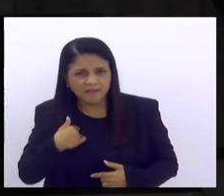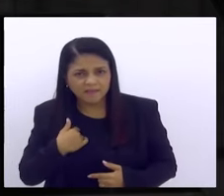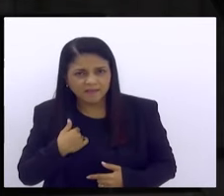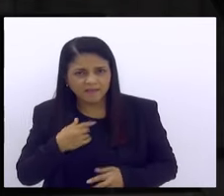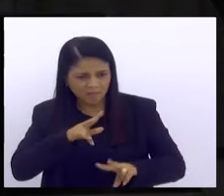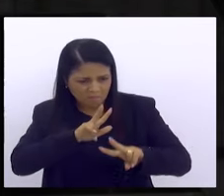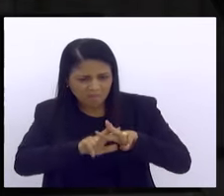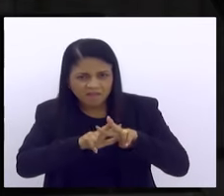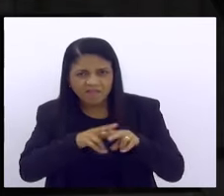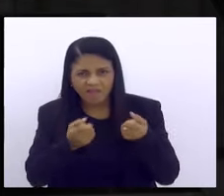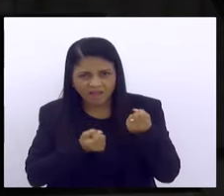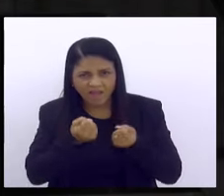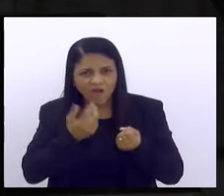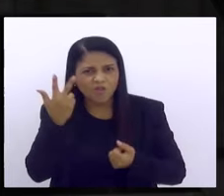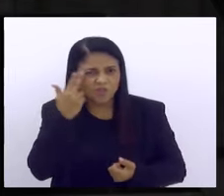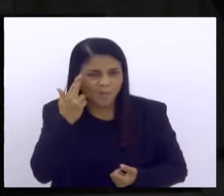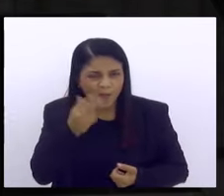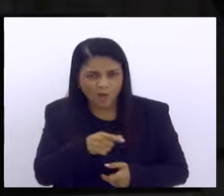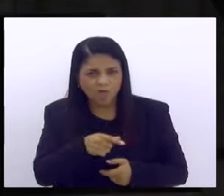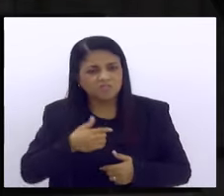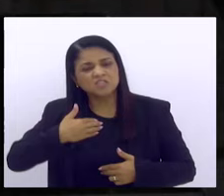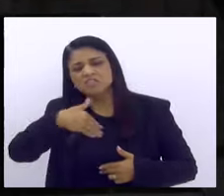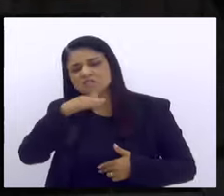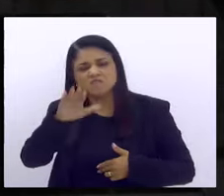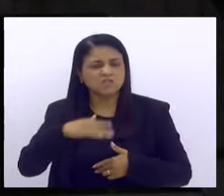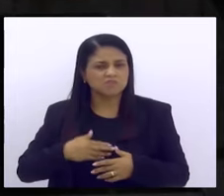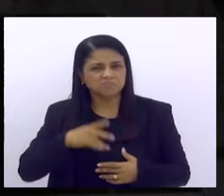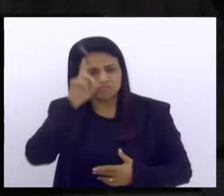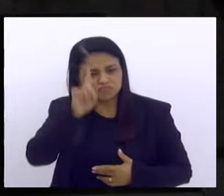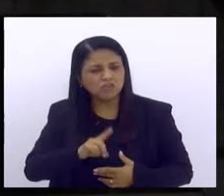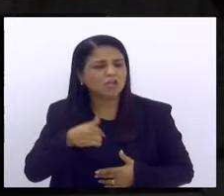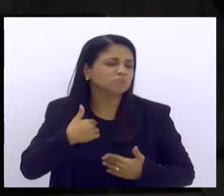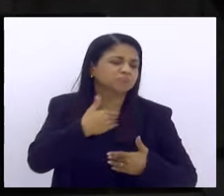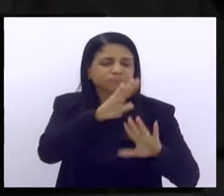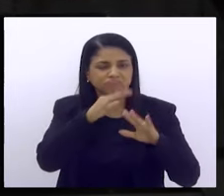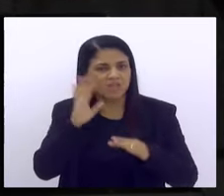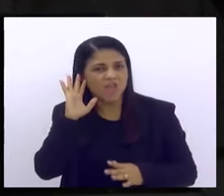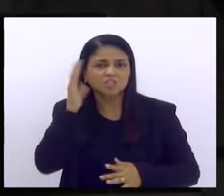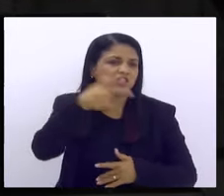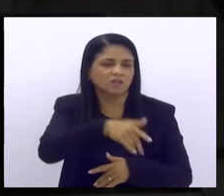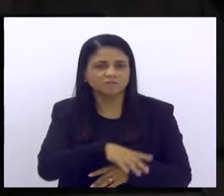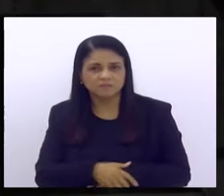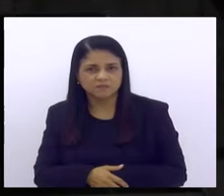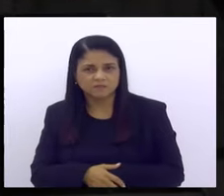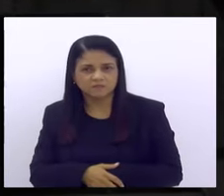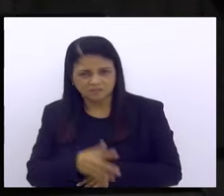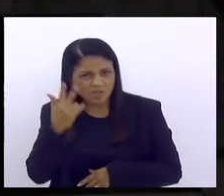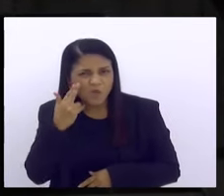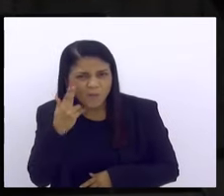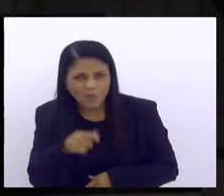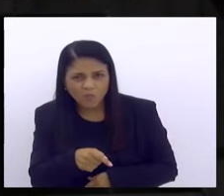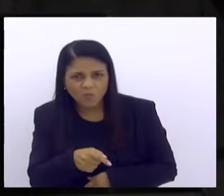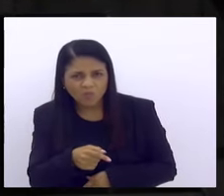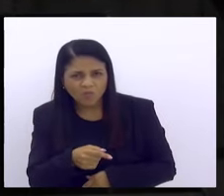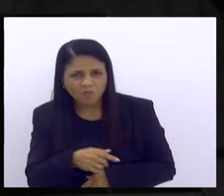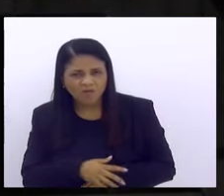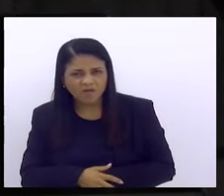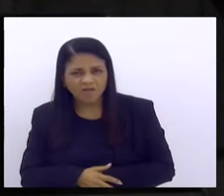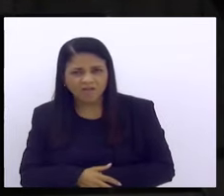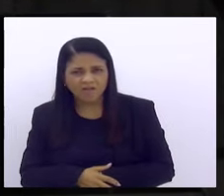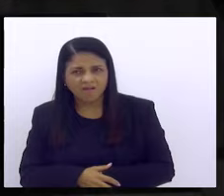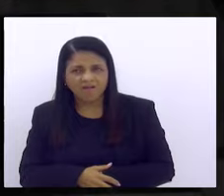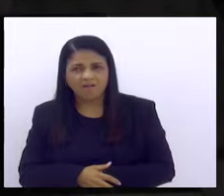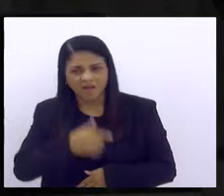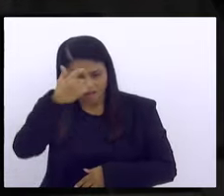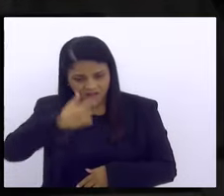carro de um trabalhador e falar assim, ó, se vire, corra atrás dos seus direitos. Isso é normal? Não é normal. Não é normal. Não